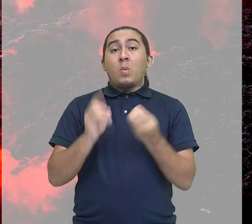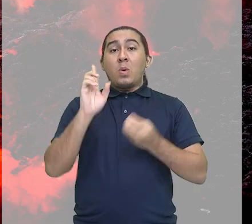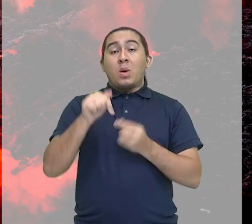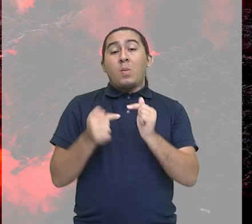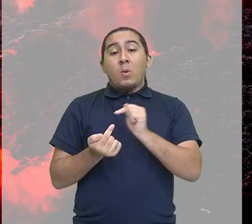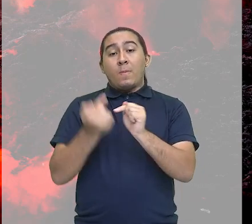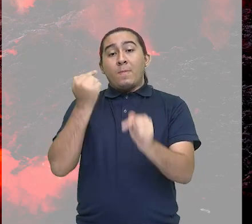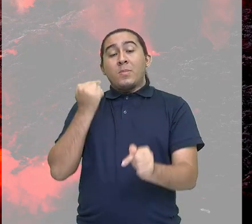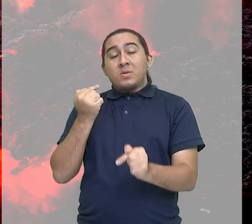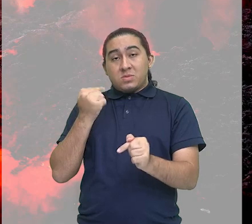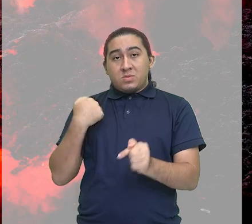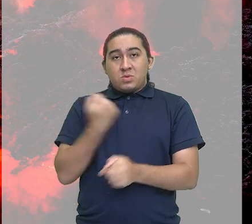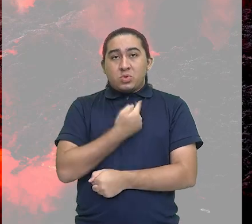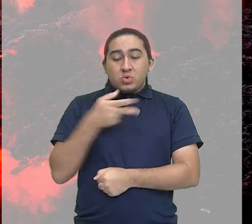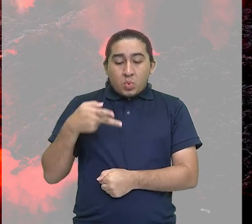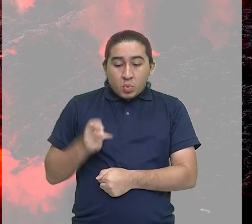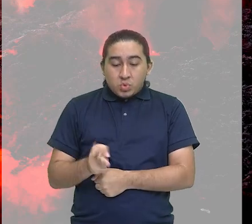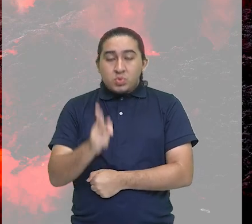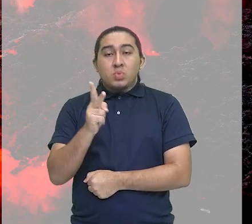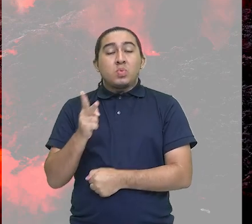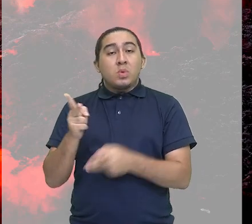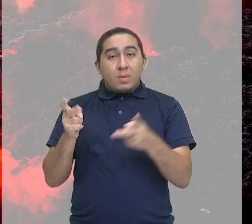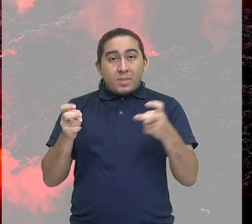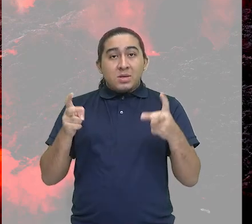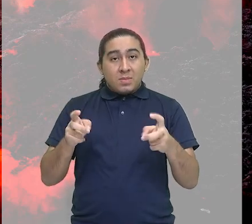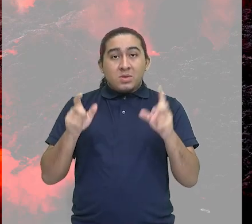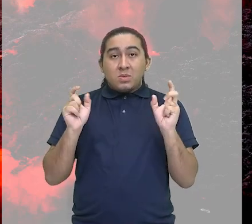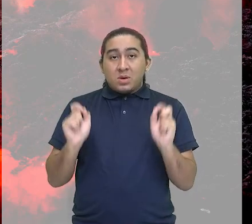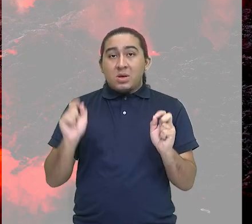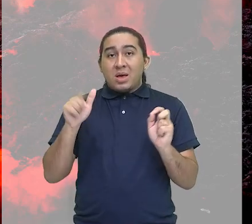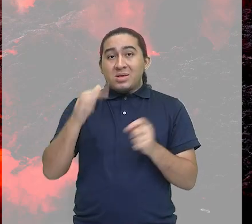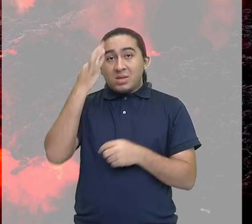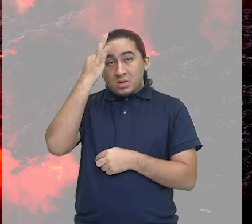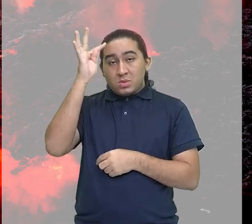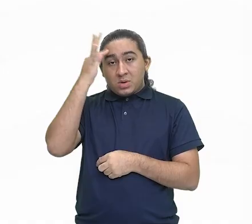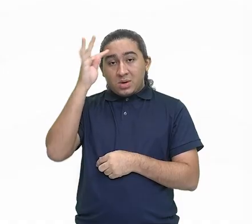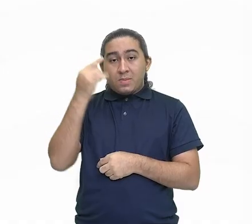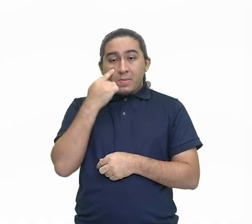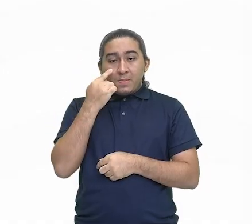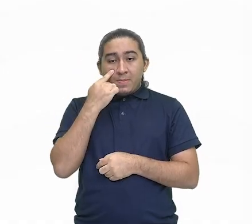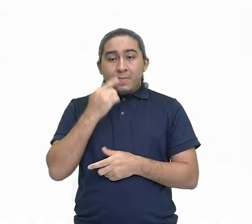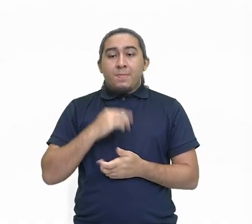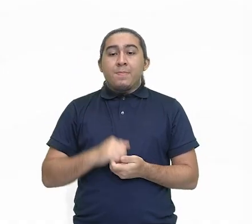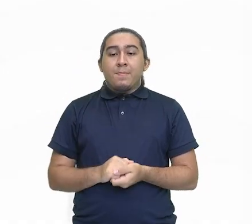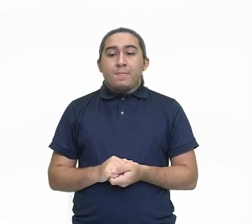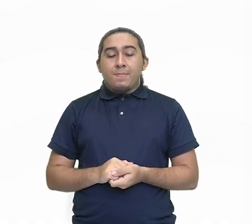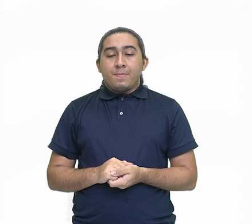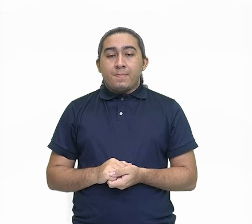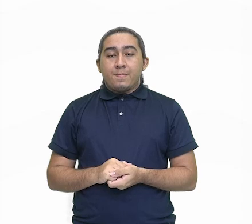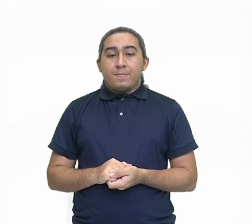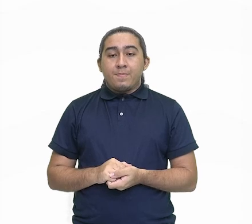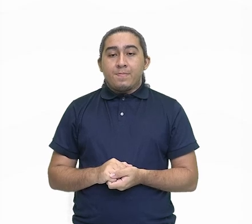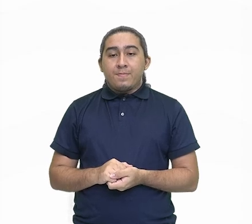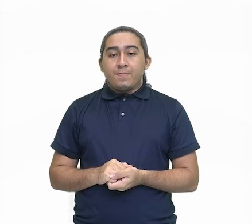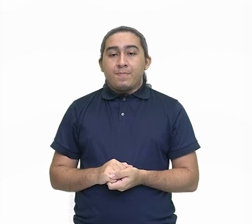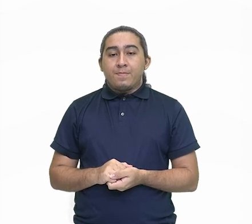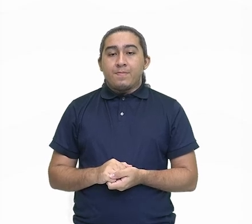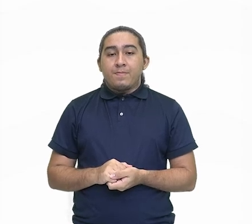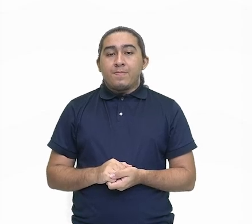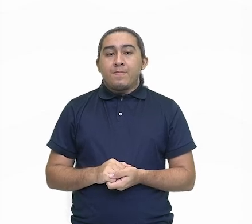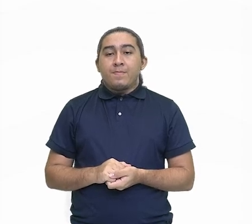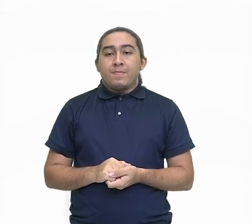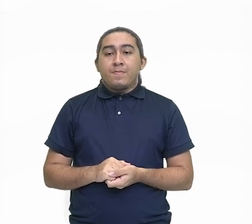aquele momento, e nós vamos continuar aí vendo sobre a teoria do Big Bang. Vamos aí que a teoria do Big Bang é a